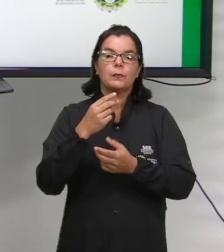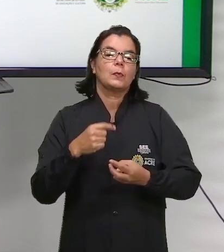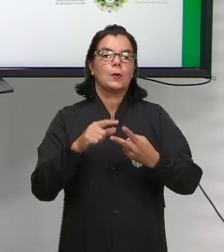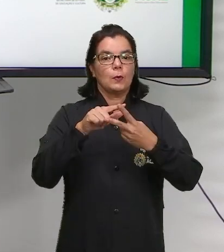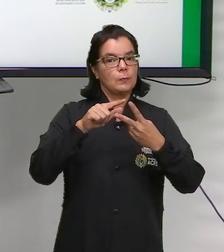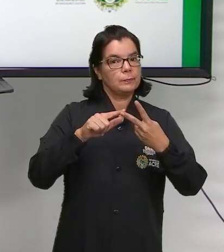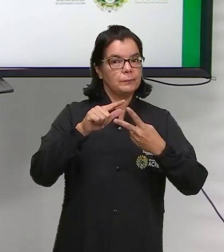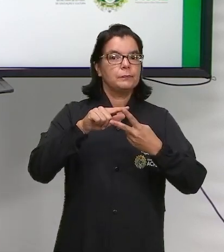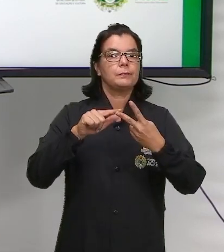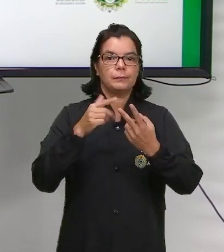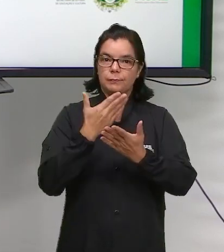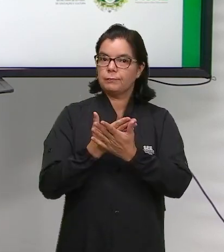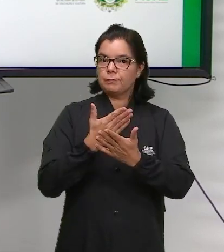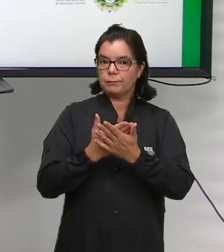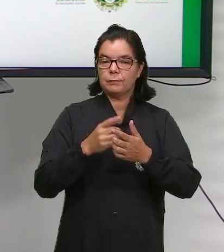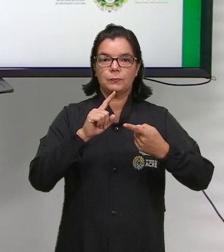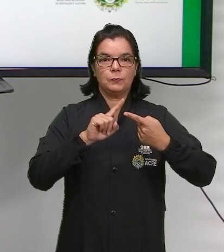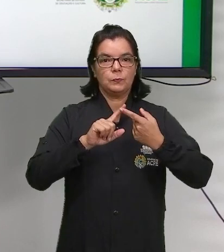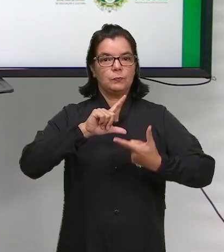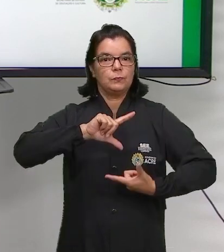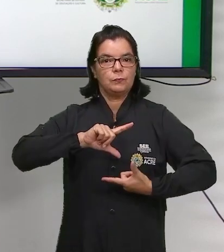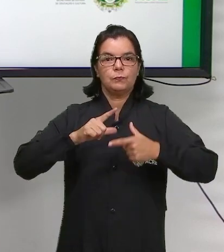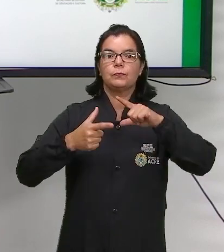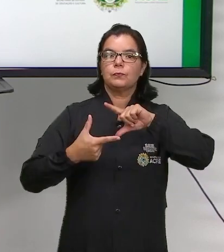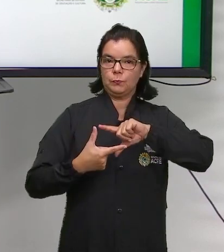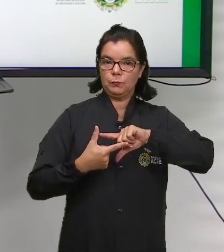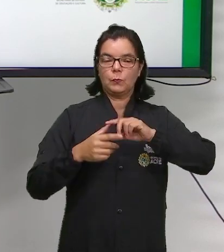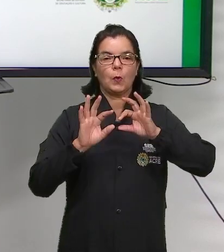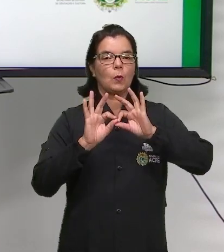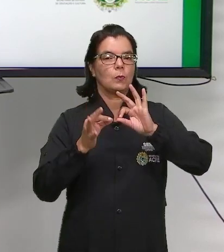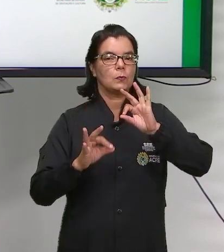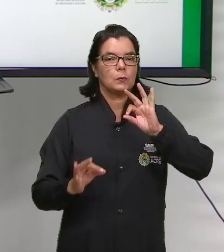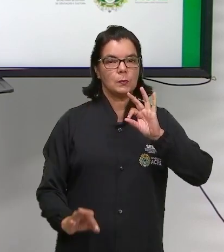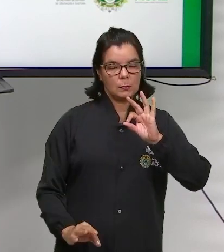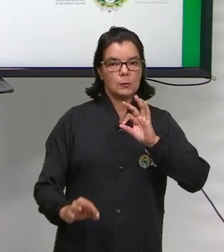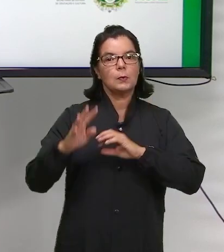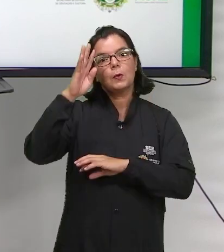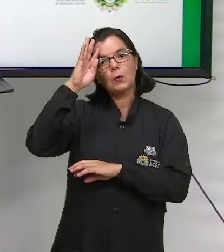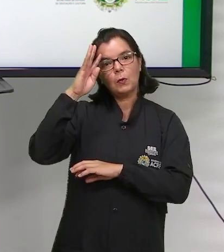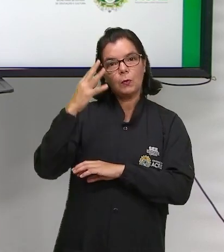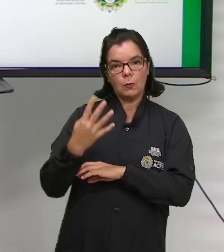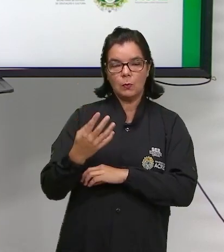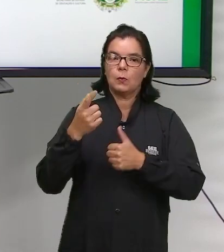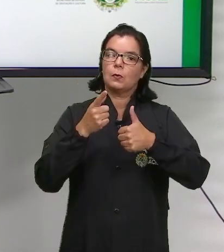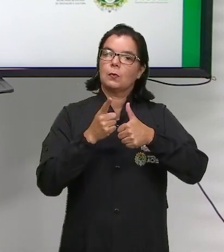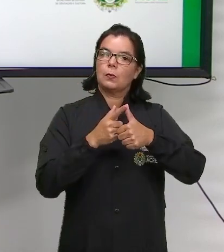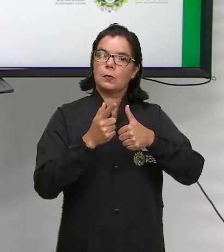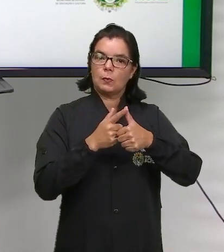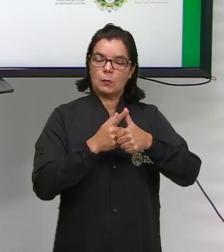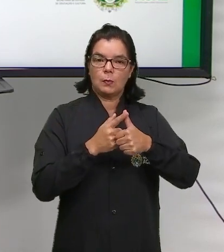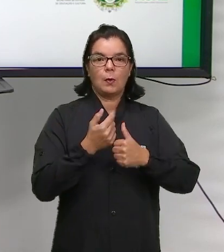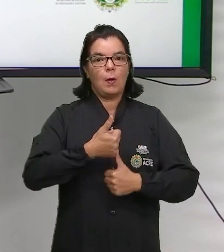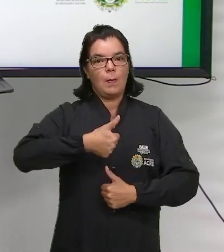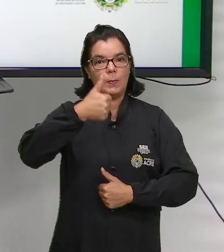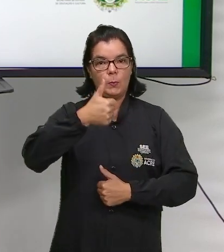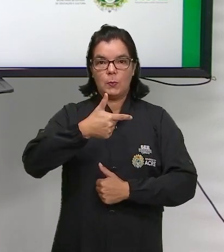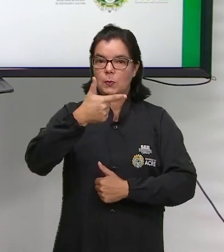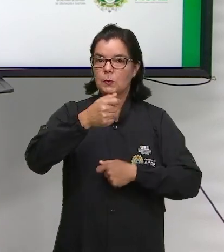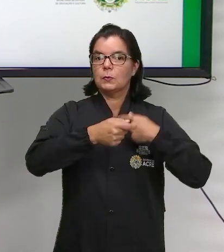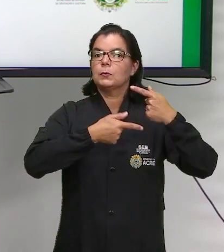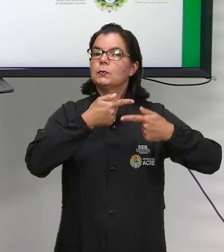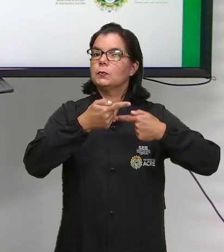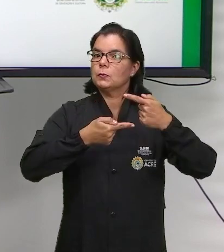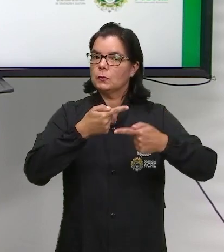duas partes, né? Como o modernismo ele é um pouquinho mais extenso, a gente resolveu colocar nessa primeira aula a primeira e a segunda